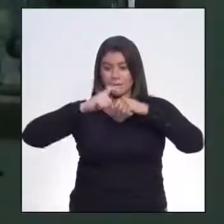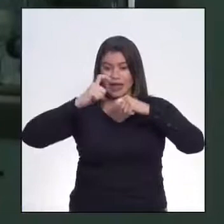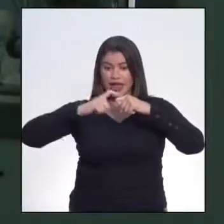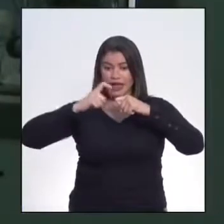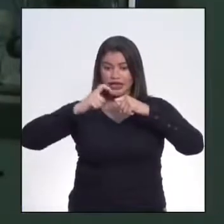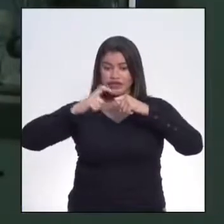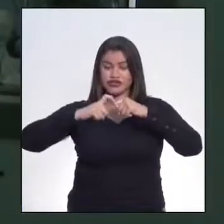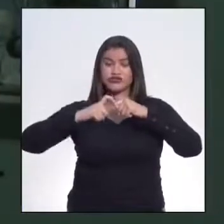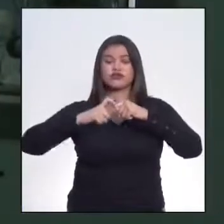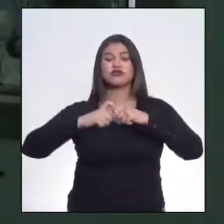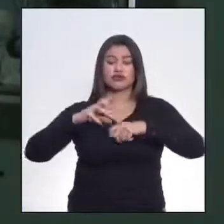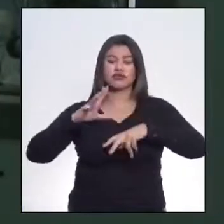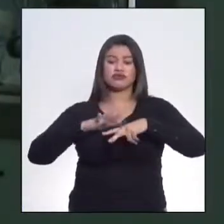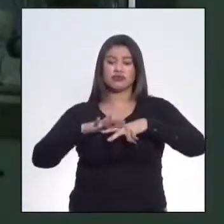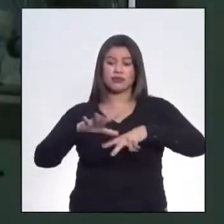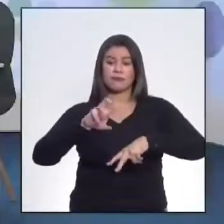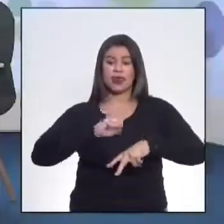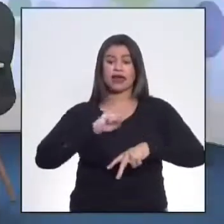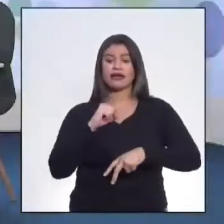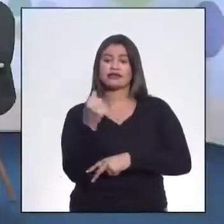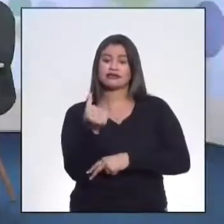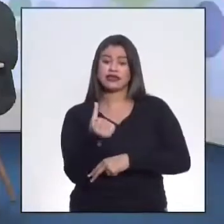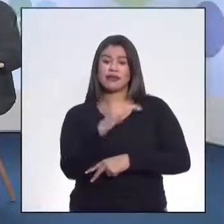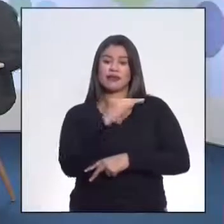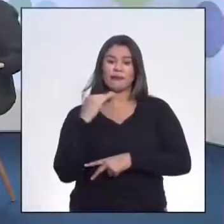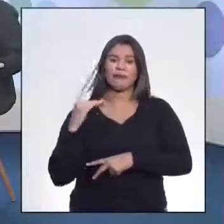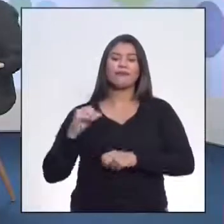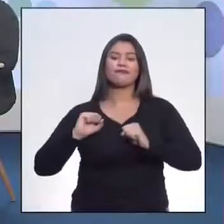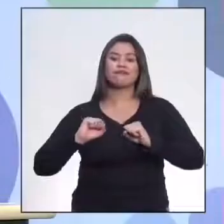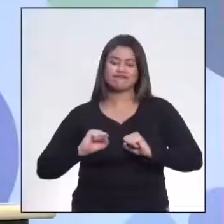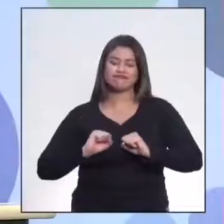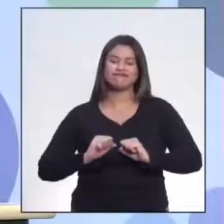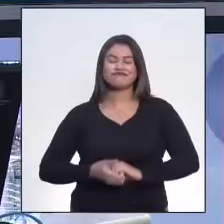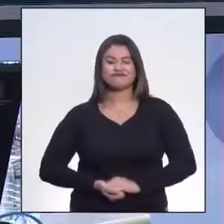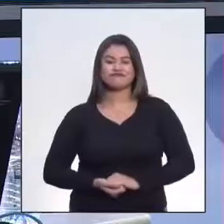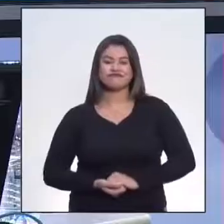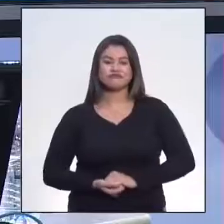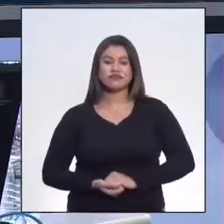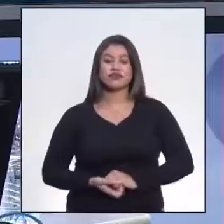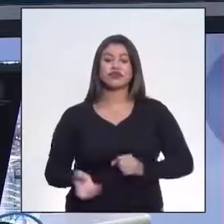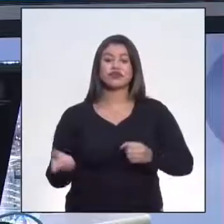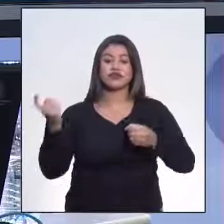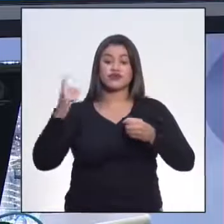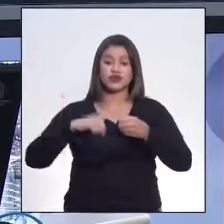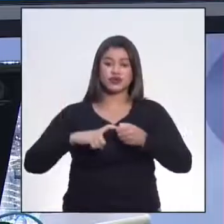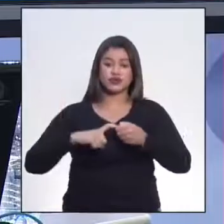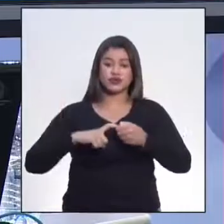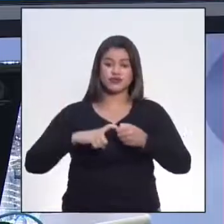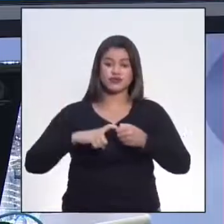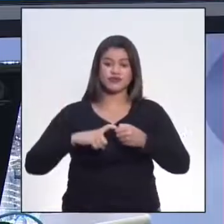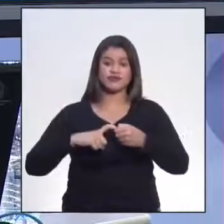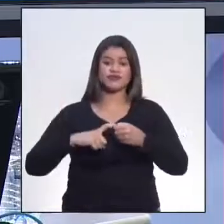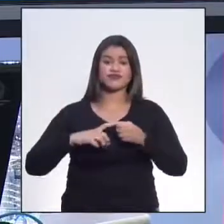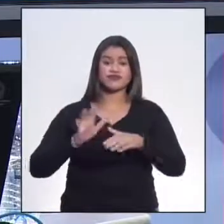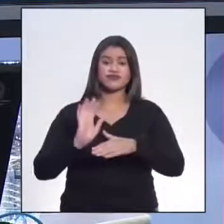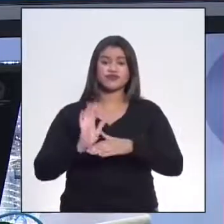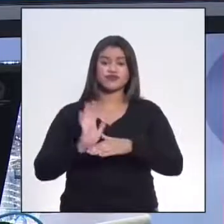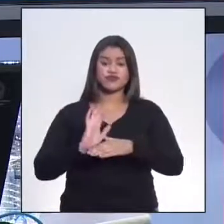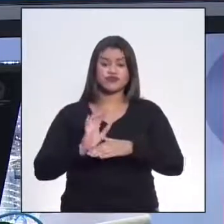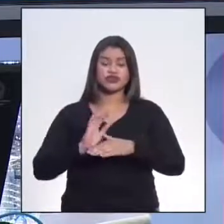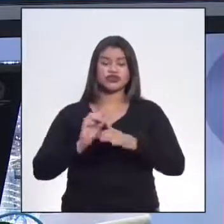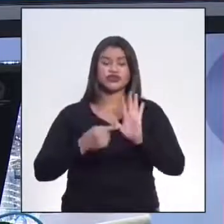6 morreram até então. Muito bem, estamos de volta, né? Esse vídeo, ele ilustra, né, bem